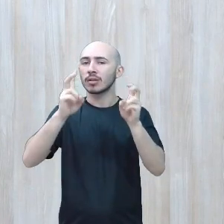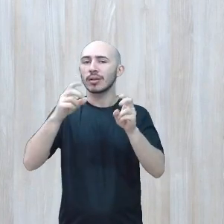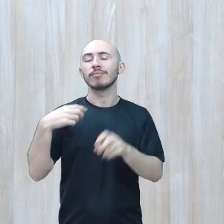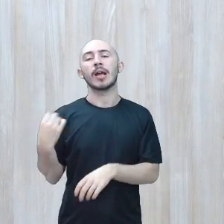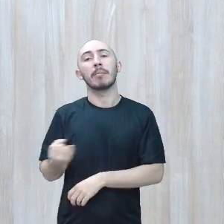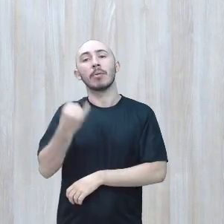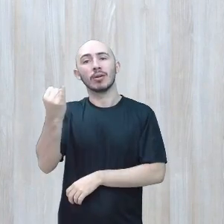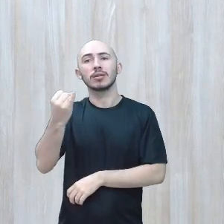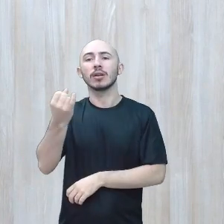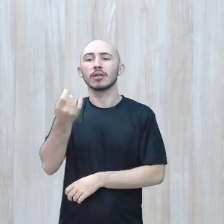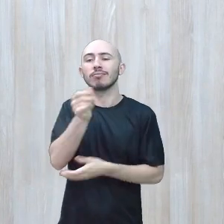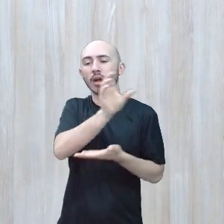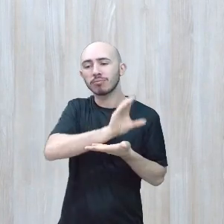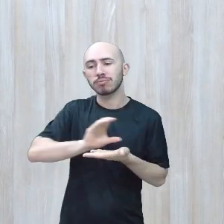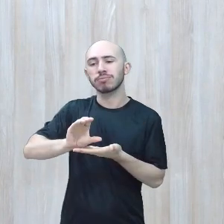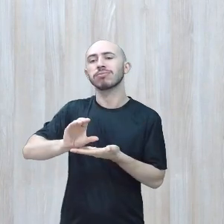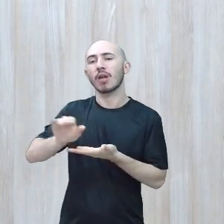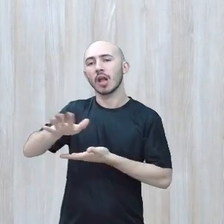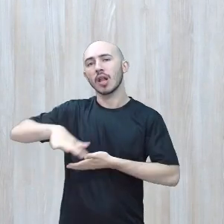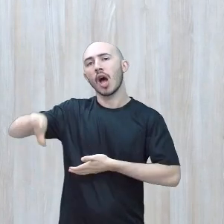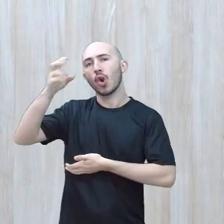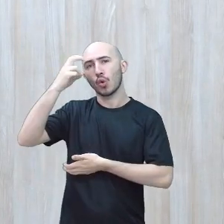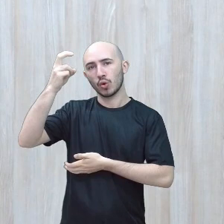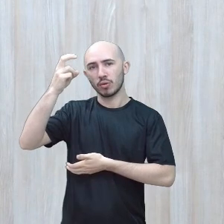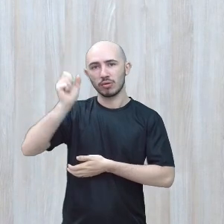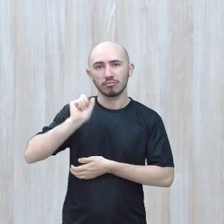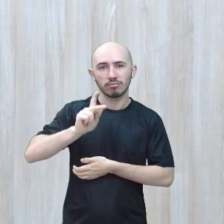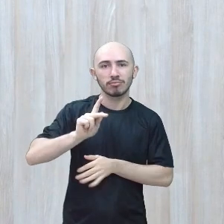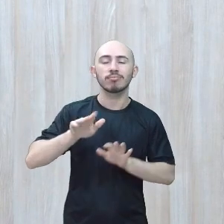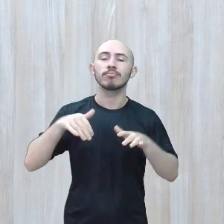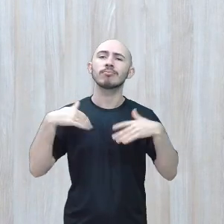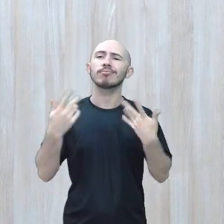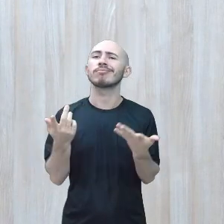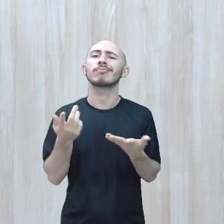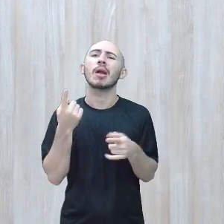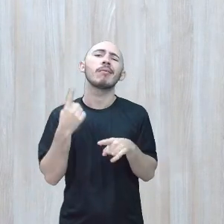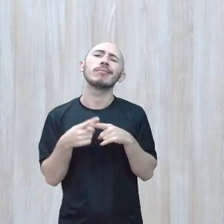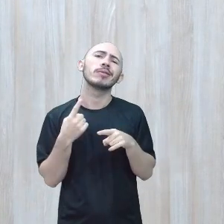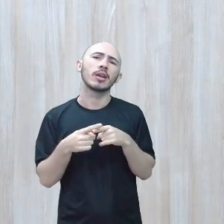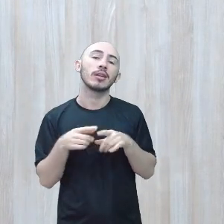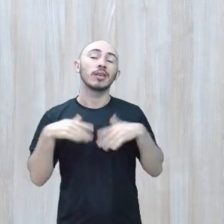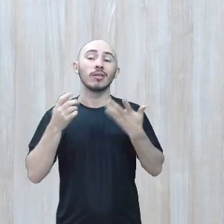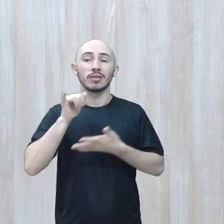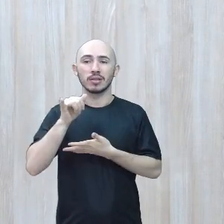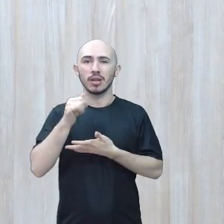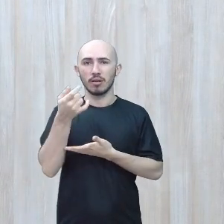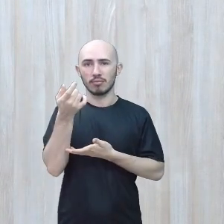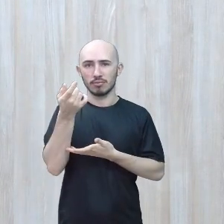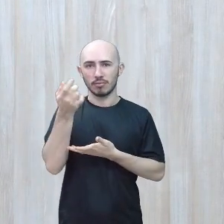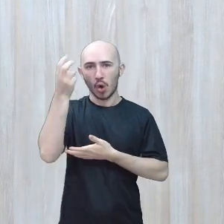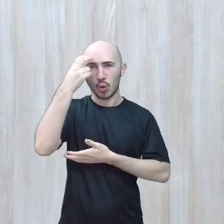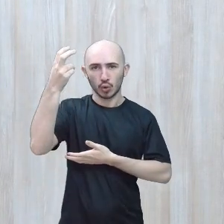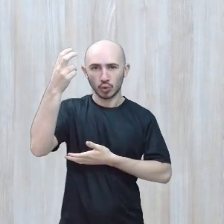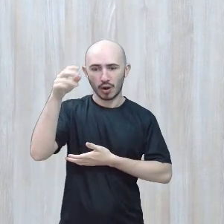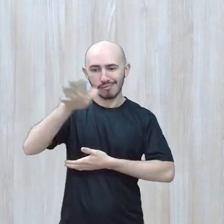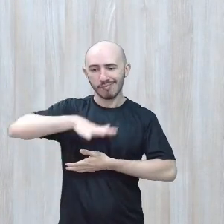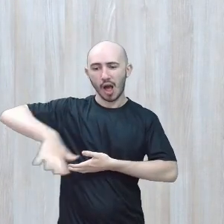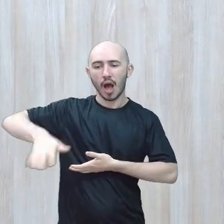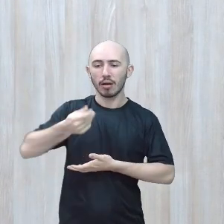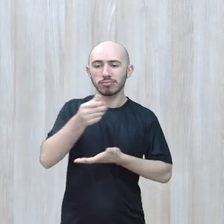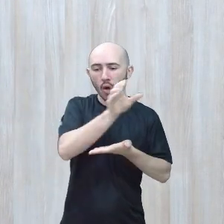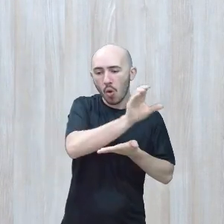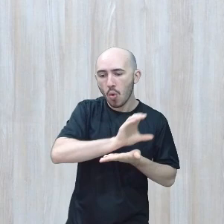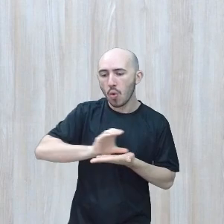de se investir em cultura. Tranquilo? Por quê? Porque quando você investe em cultura, você